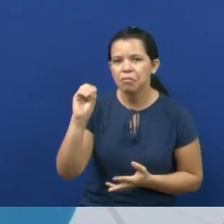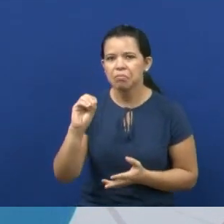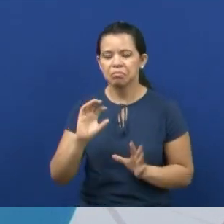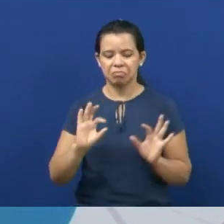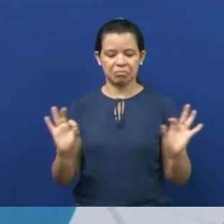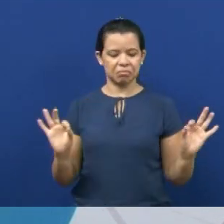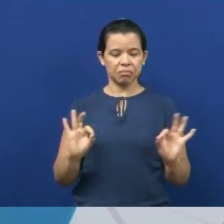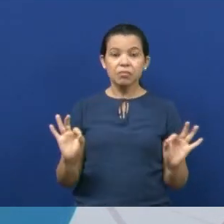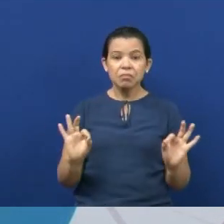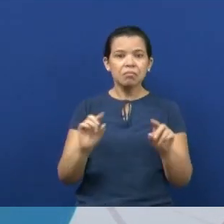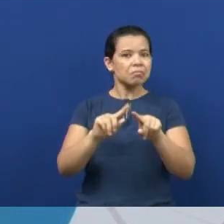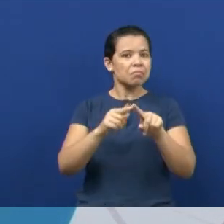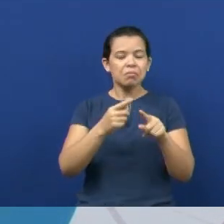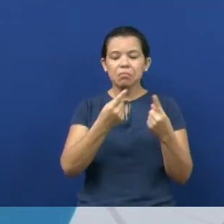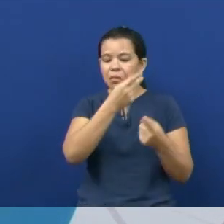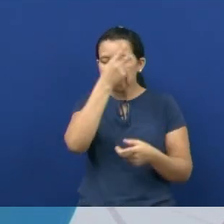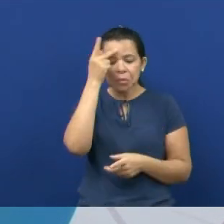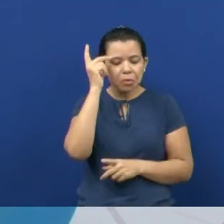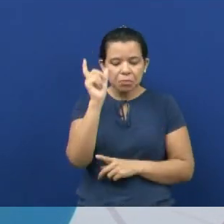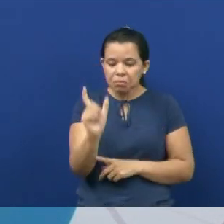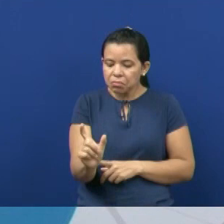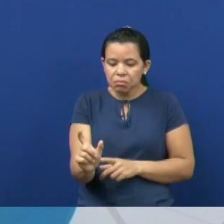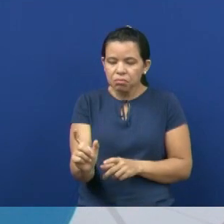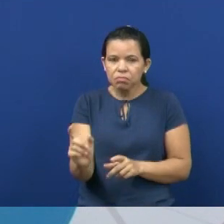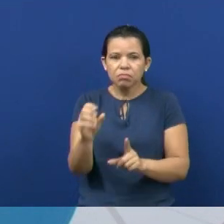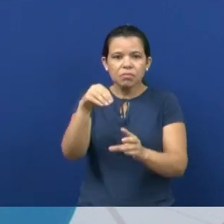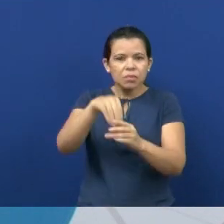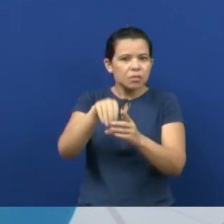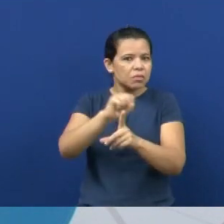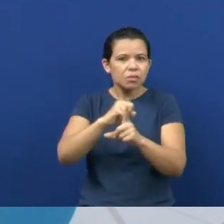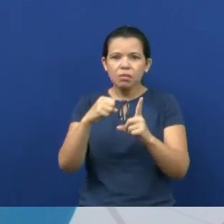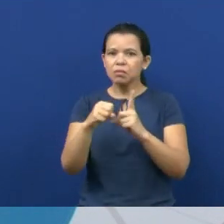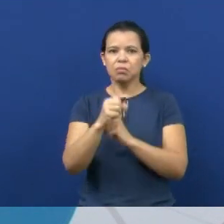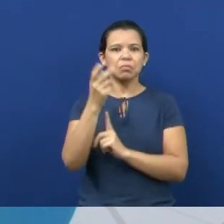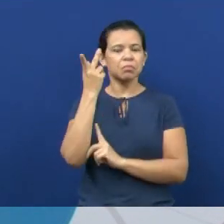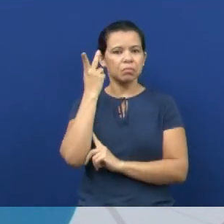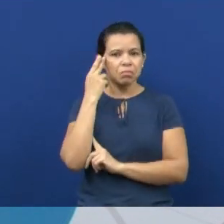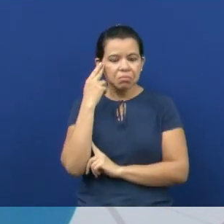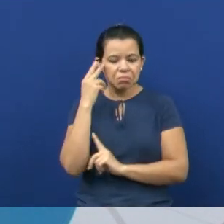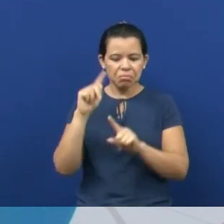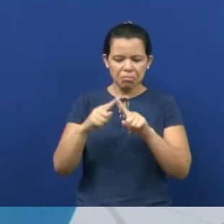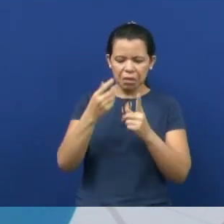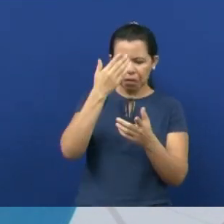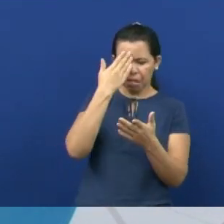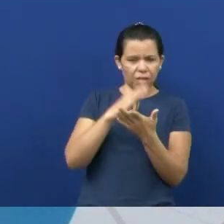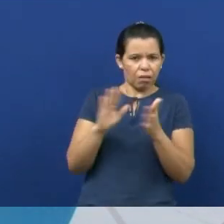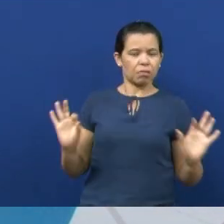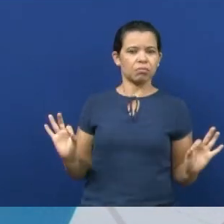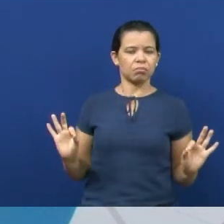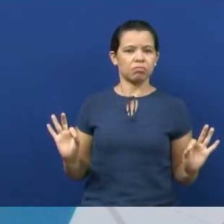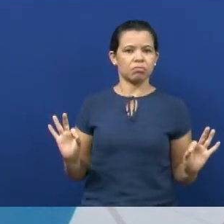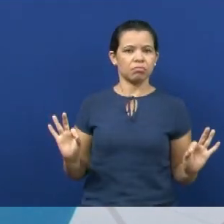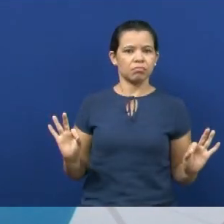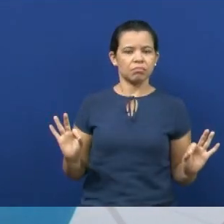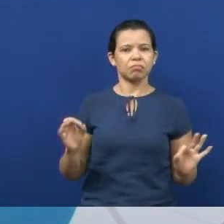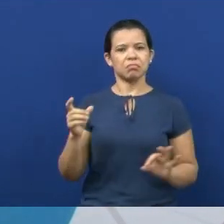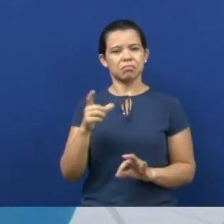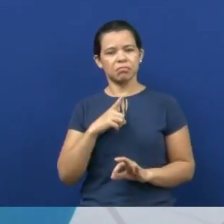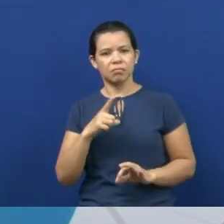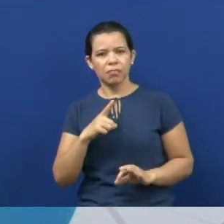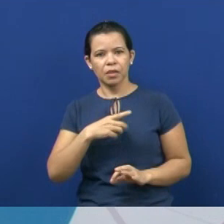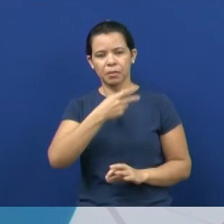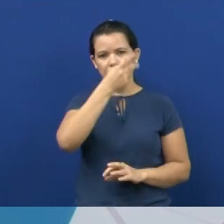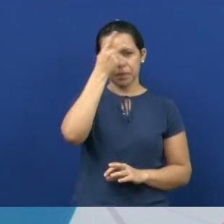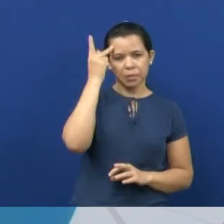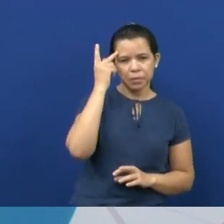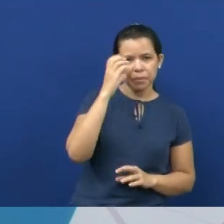na sociedade, mas ela não acredita em nada, né? Tem o ateu e tem o cético. O cético ele não